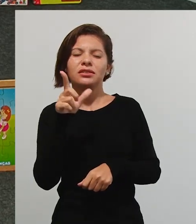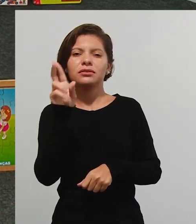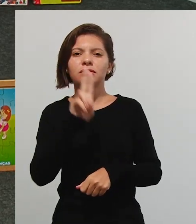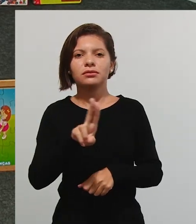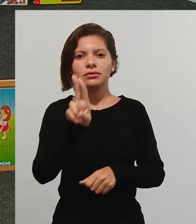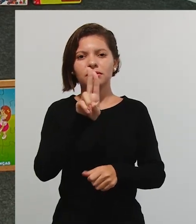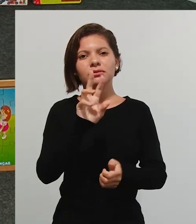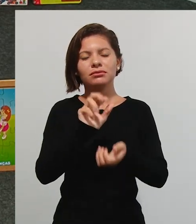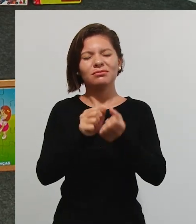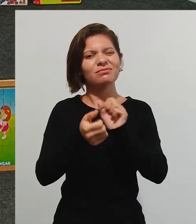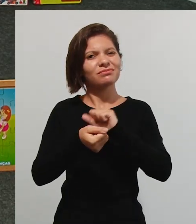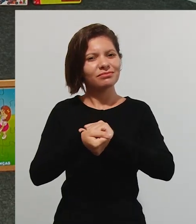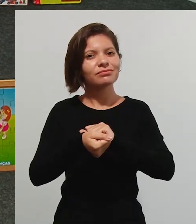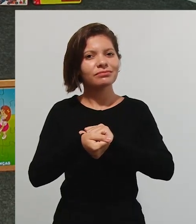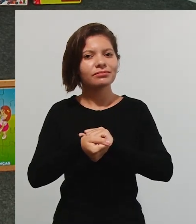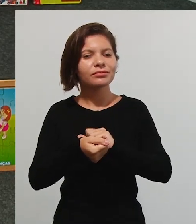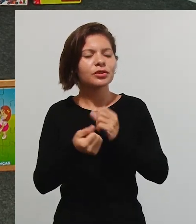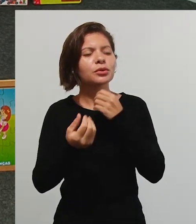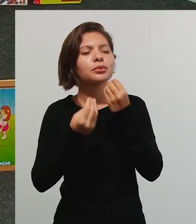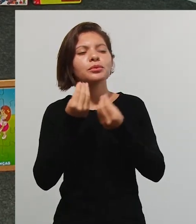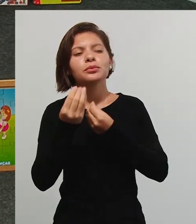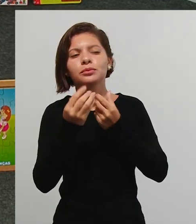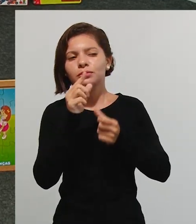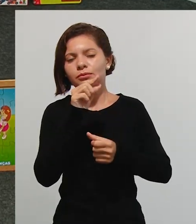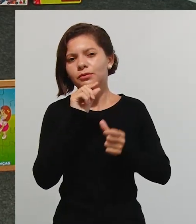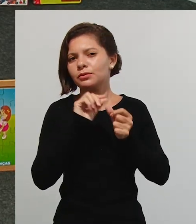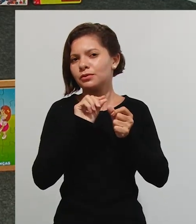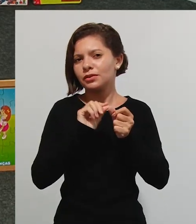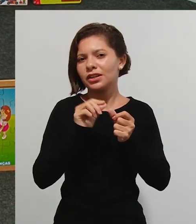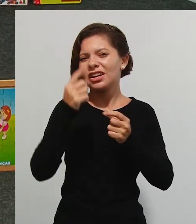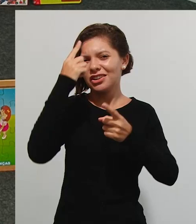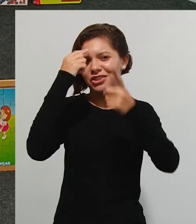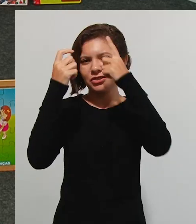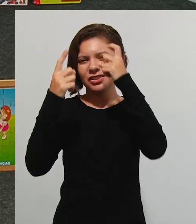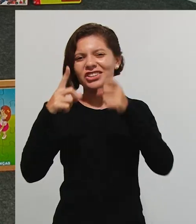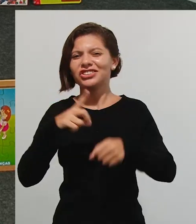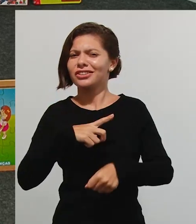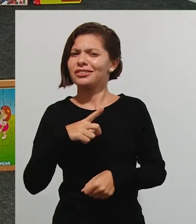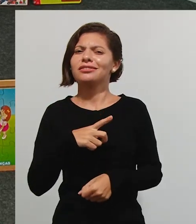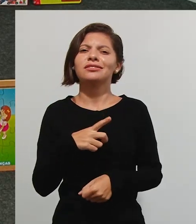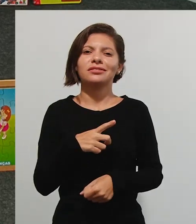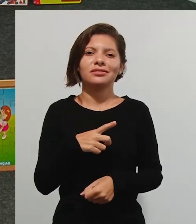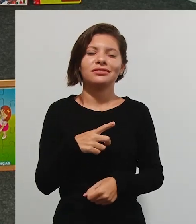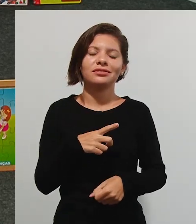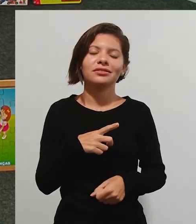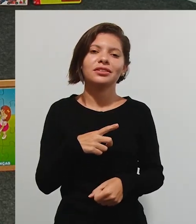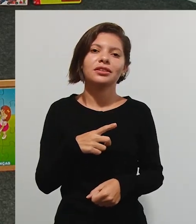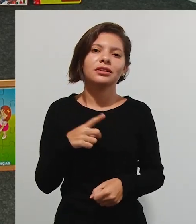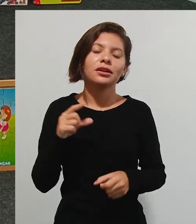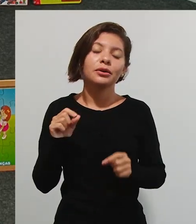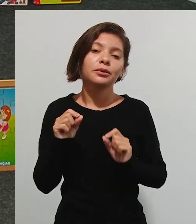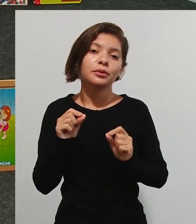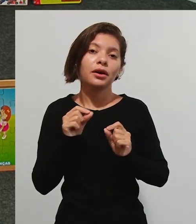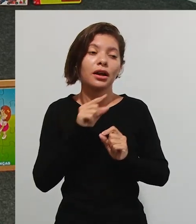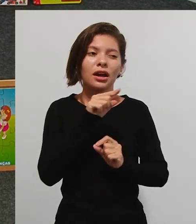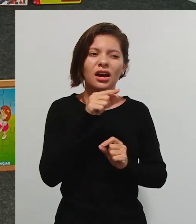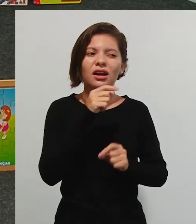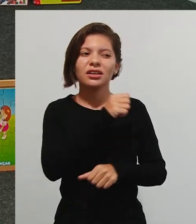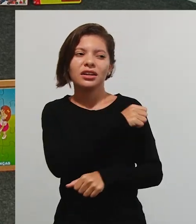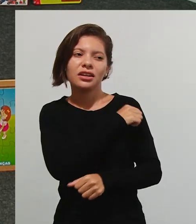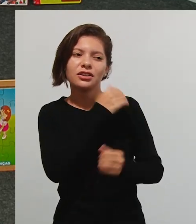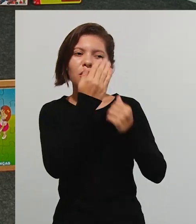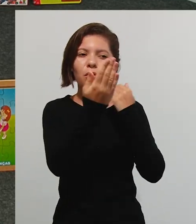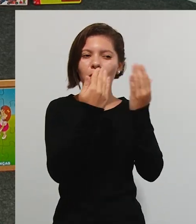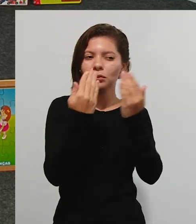manipular a massinha, como que ela faz, a criatividade dela, se ela tem criatividade, se ela se comunica,